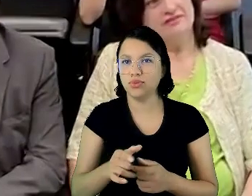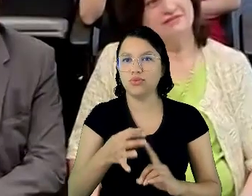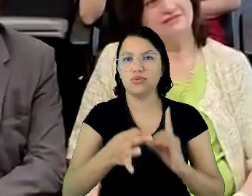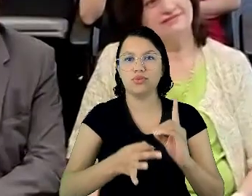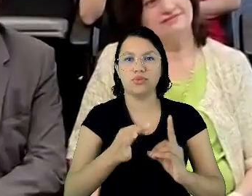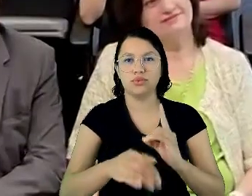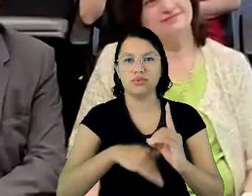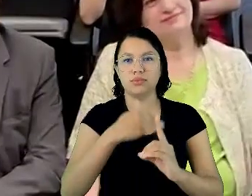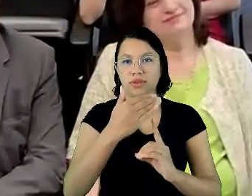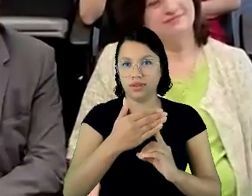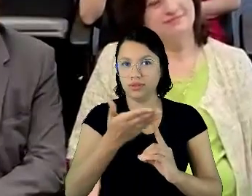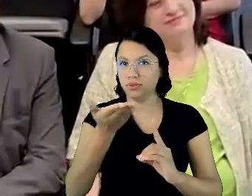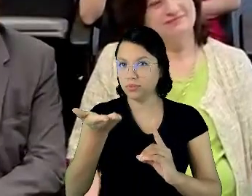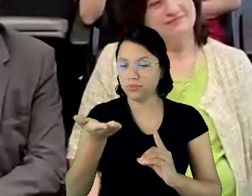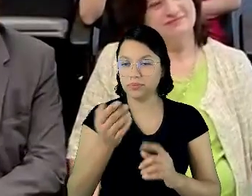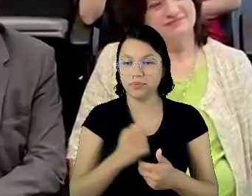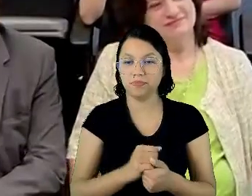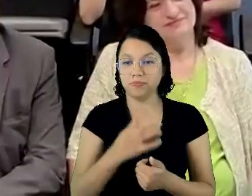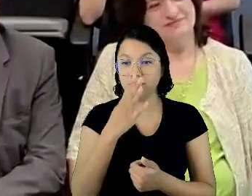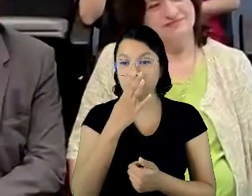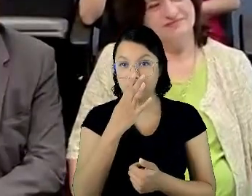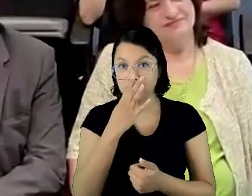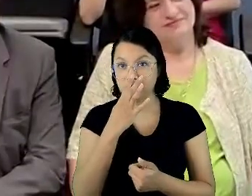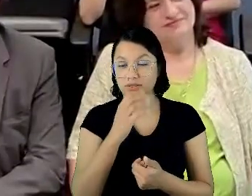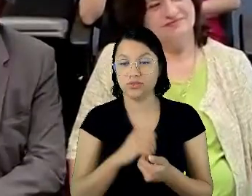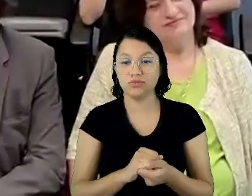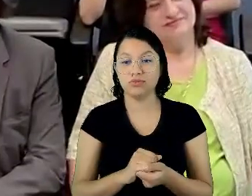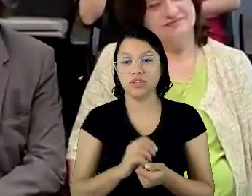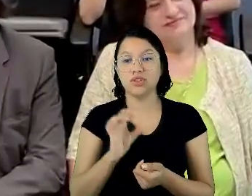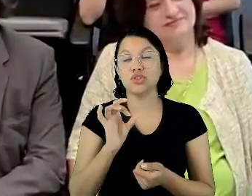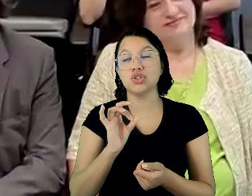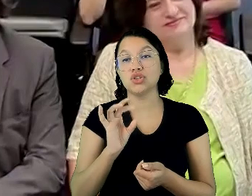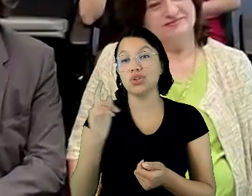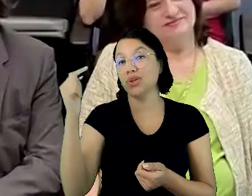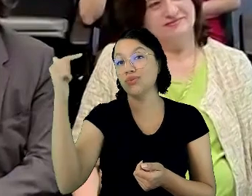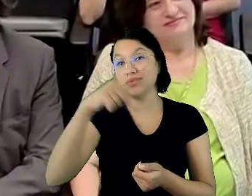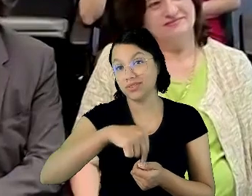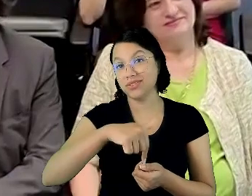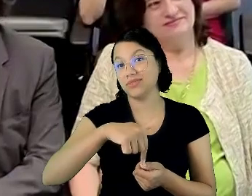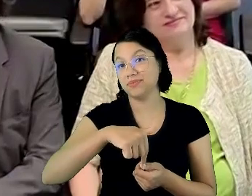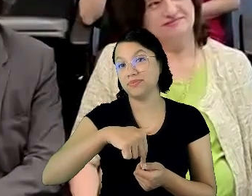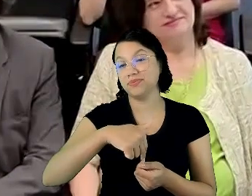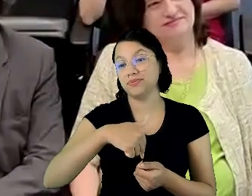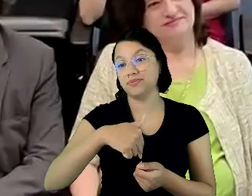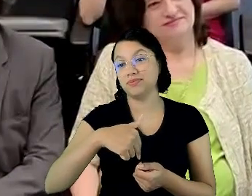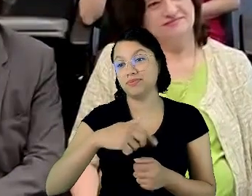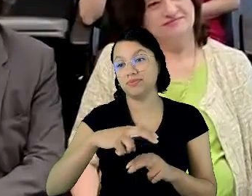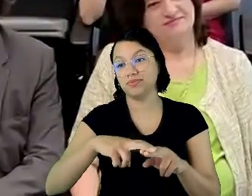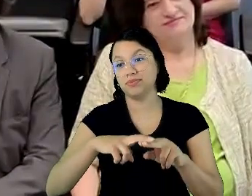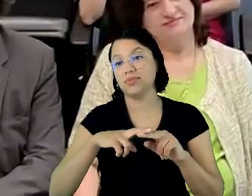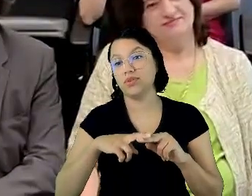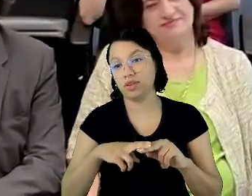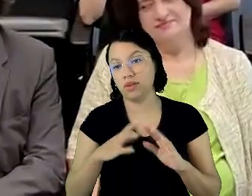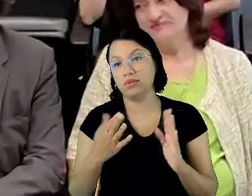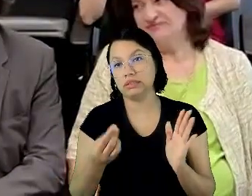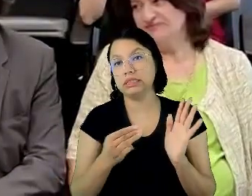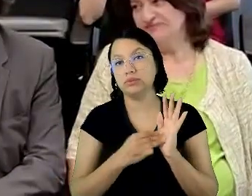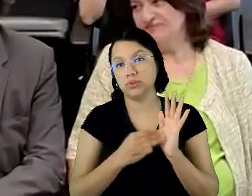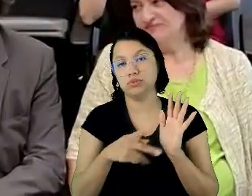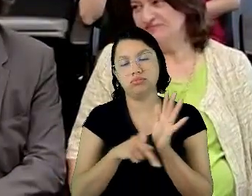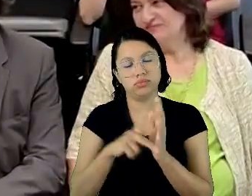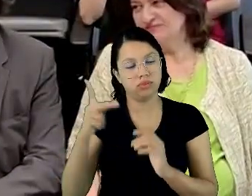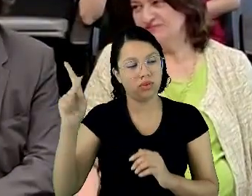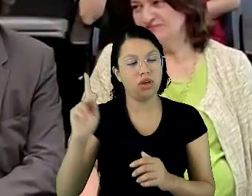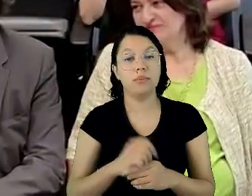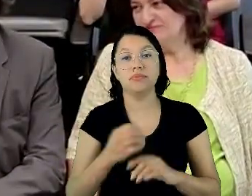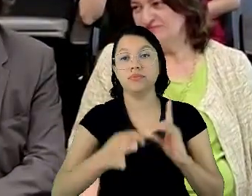assiste pela internet, só não está aqui por razões justificadas, desembargador Carlos Muta, desembargadora